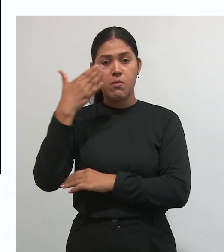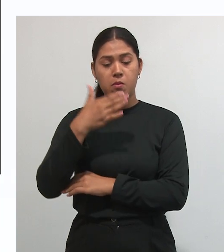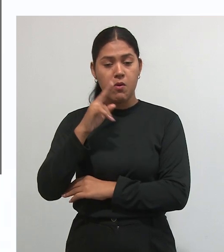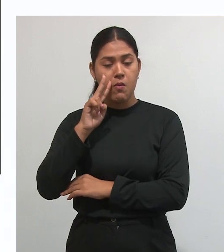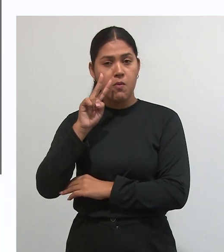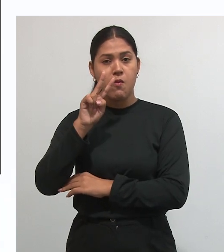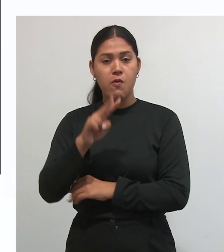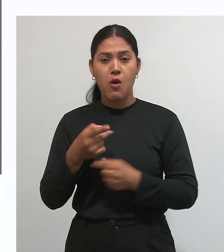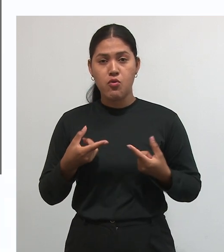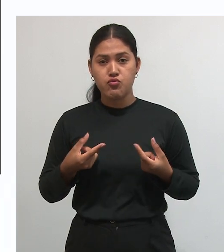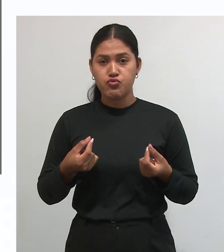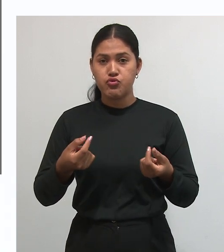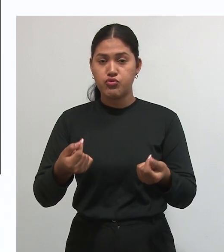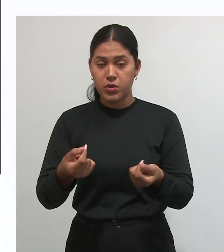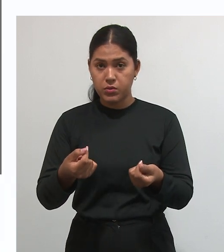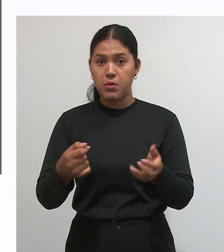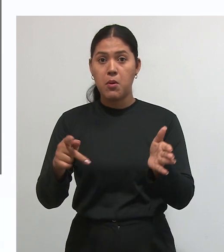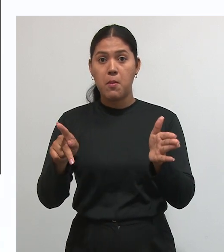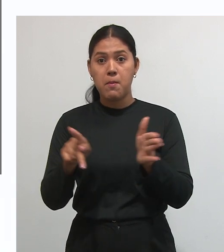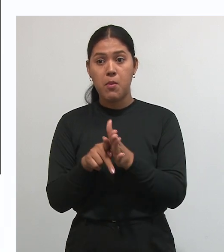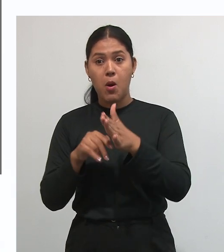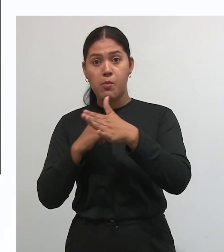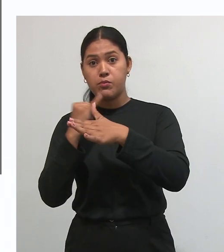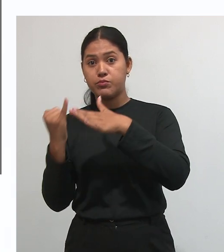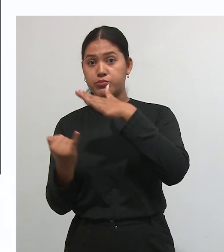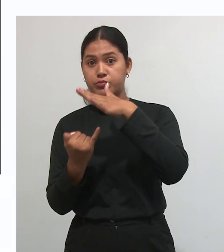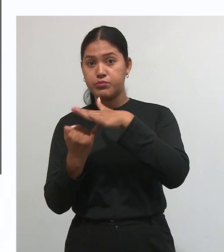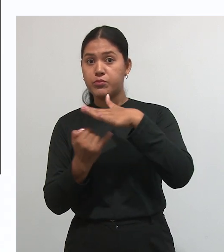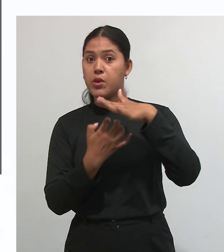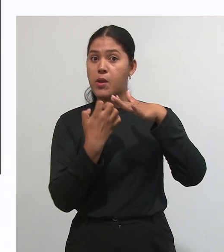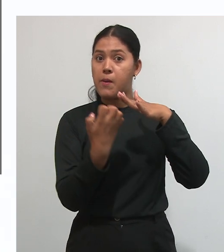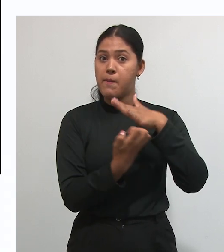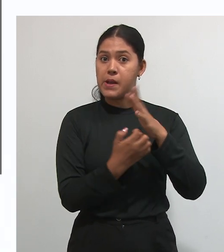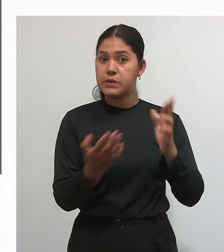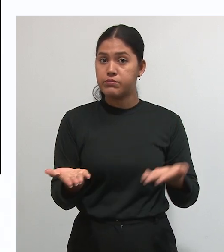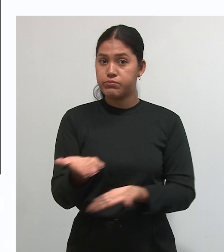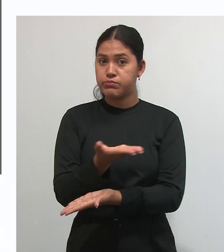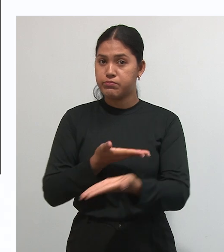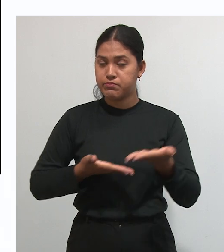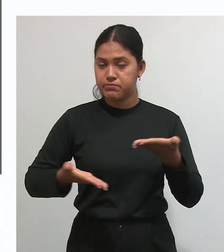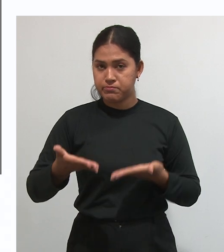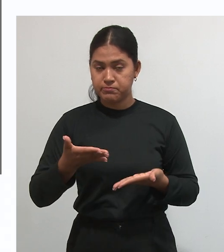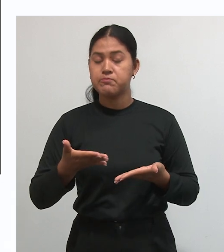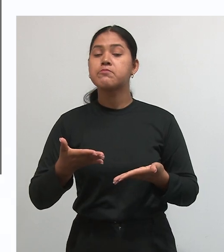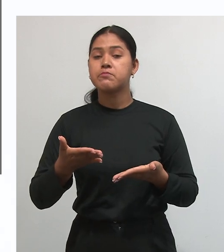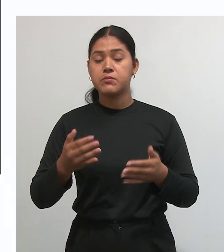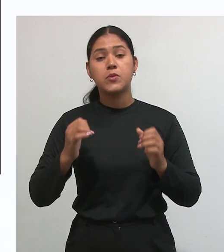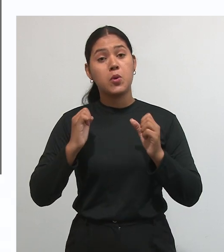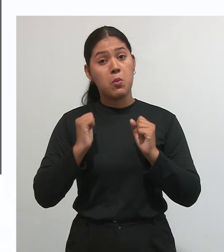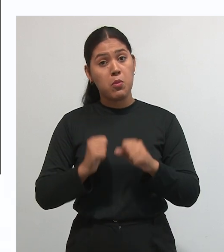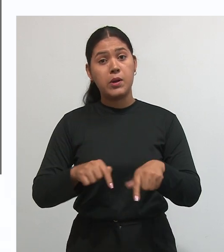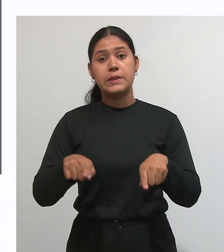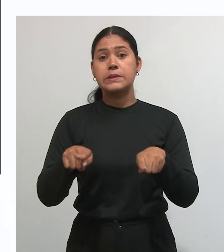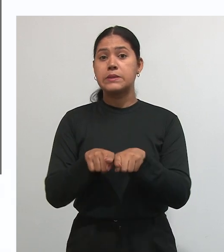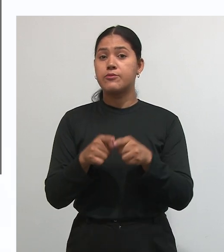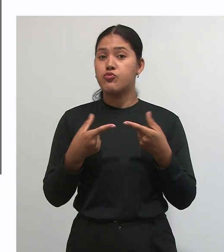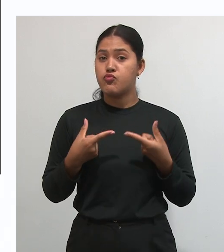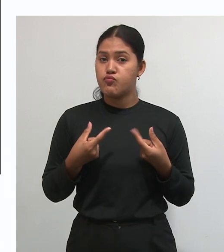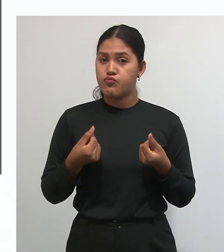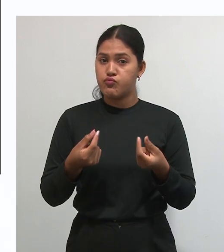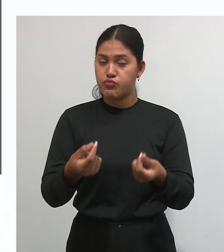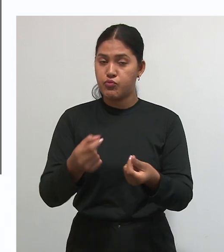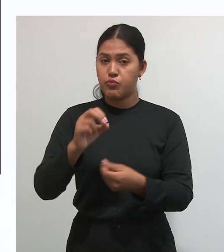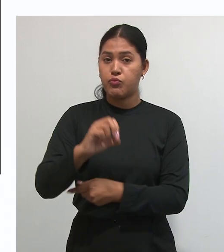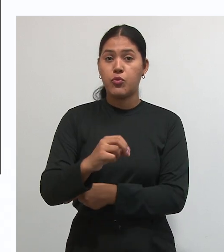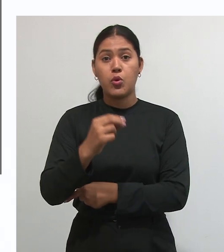financeiro entre os órgãos e entidades da administração direta e indireta. Eles podem ser tanto orçamentários quanto